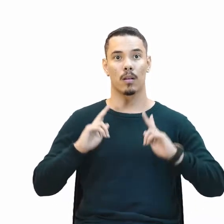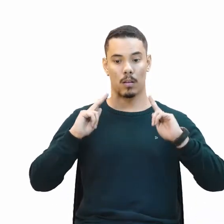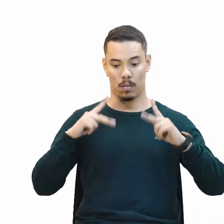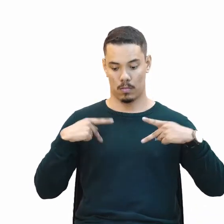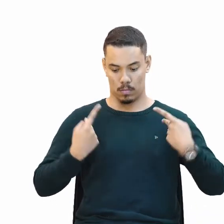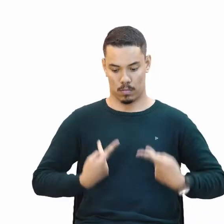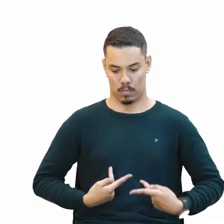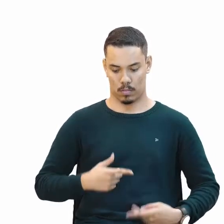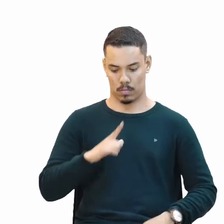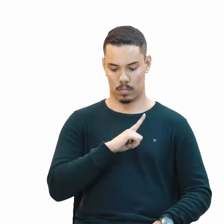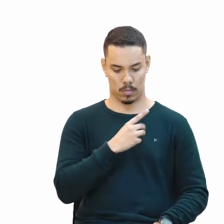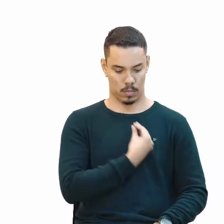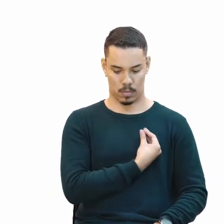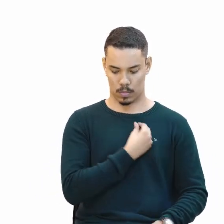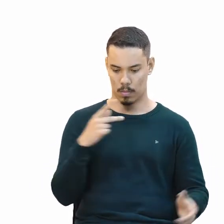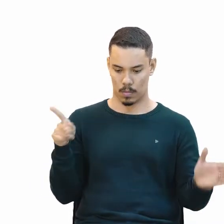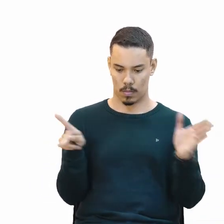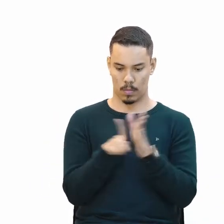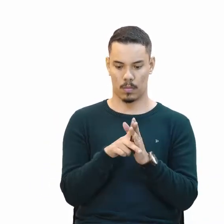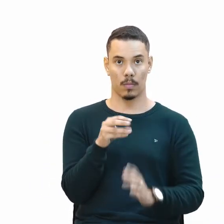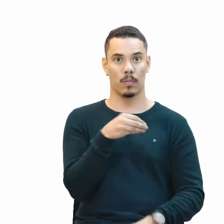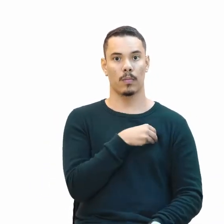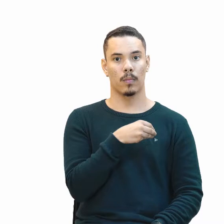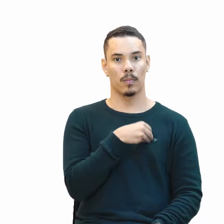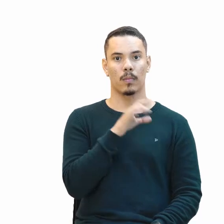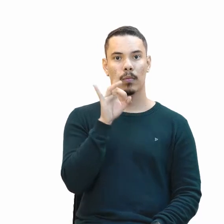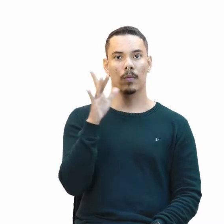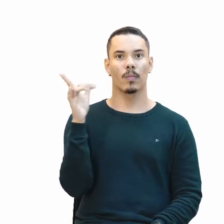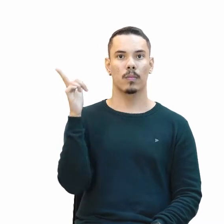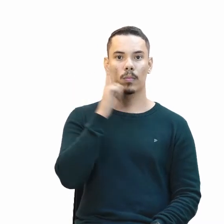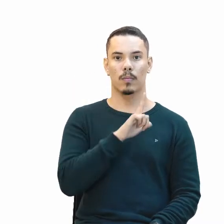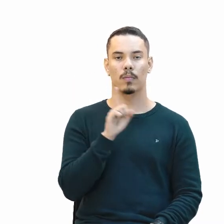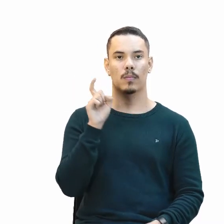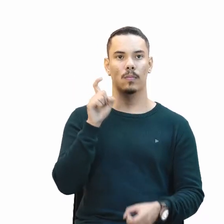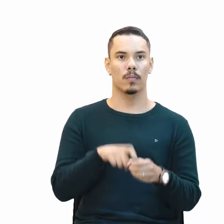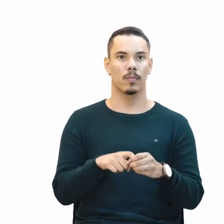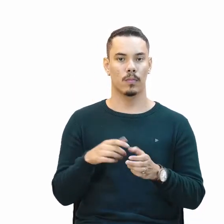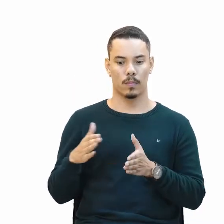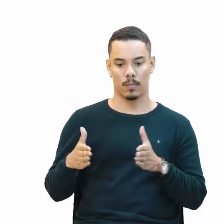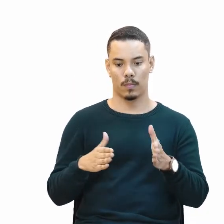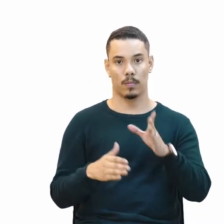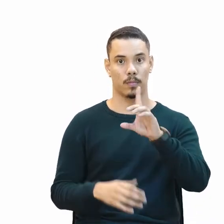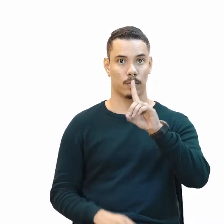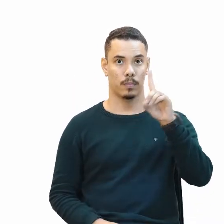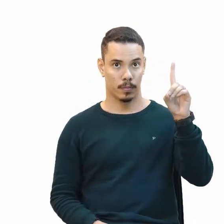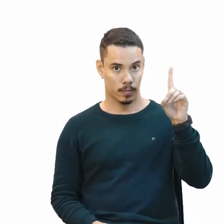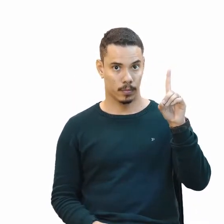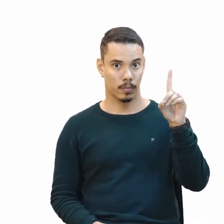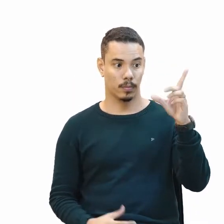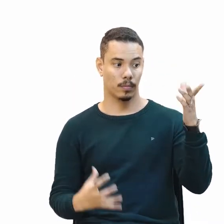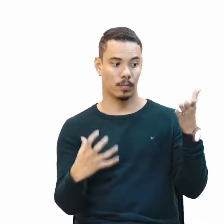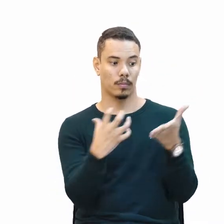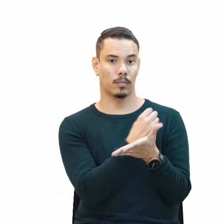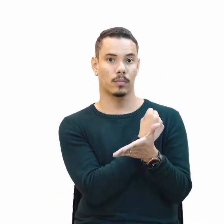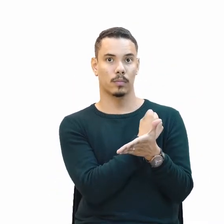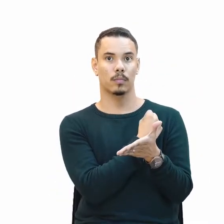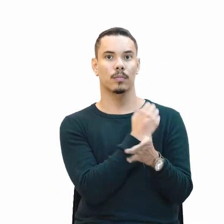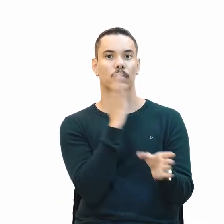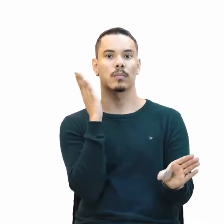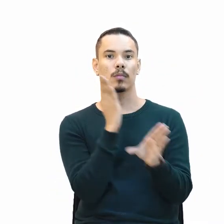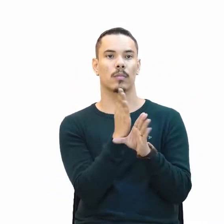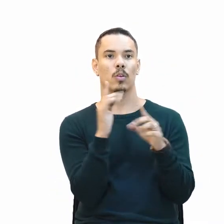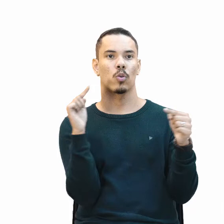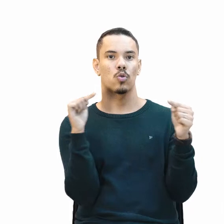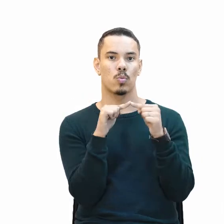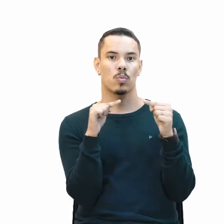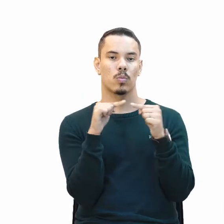trilha a via do pecado só consegue retornar ao caminho de Deus e da salvação mediante a